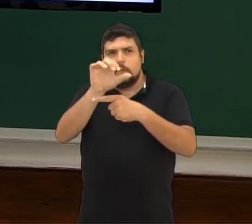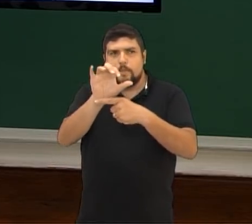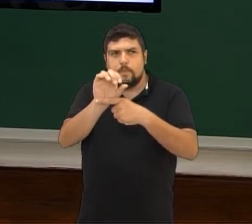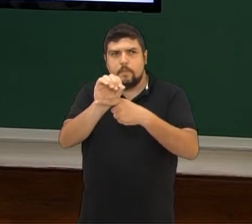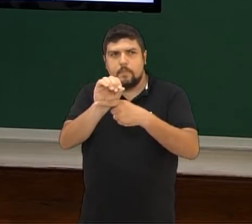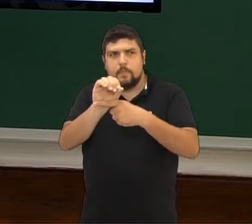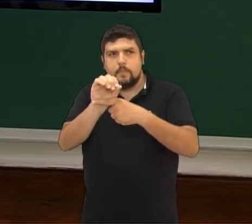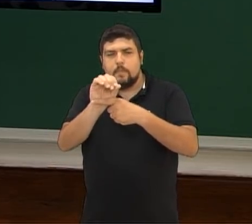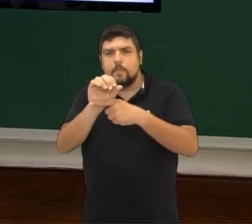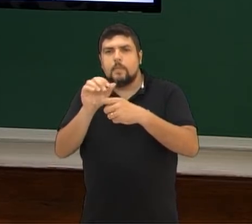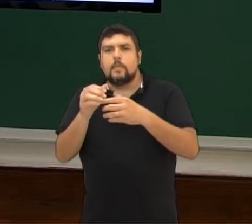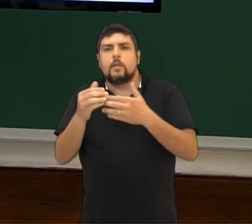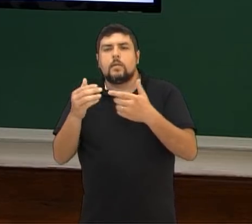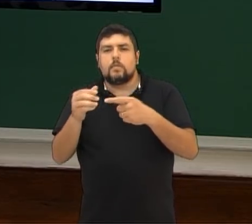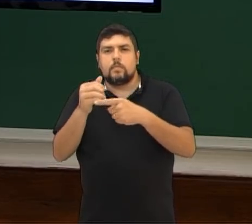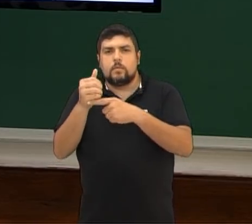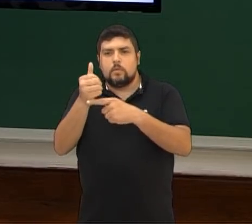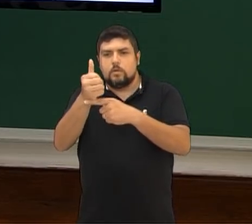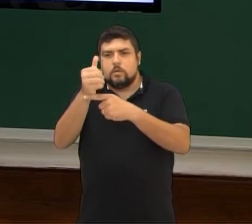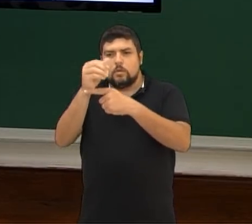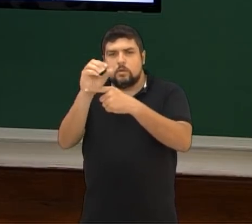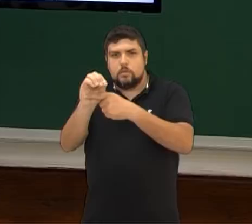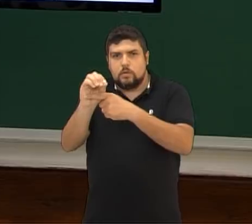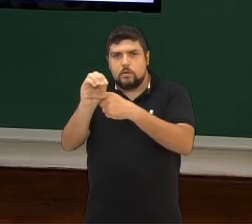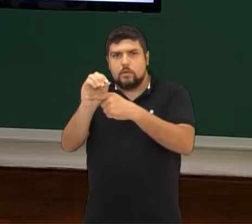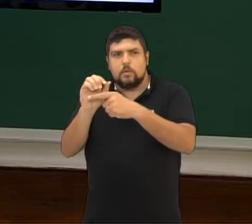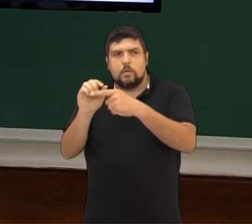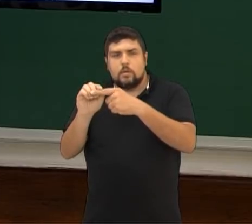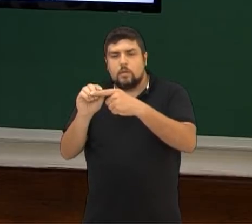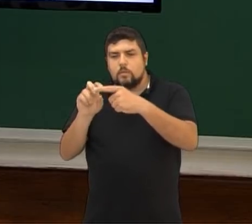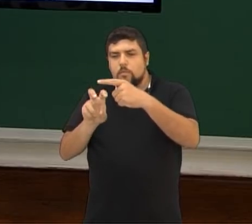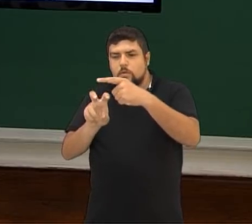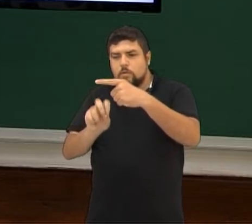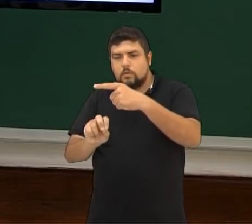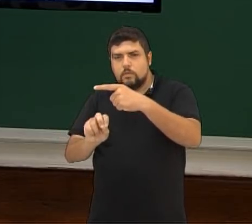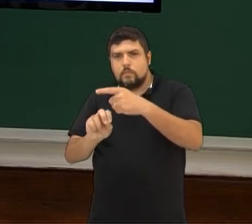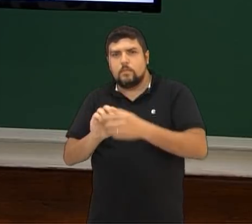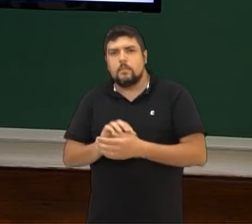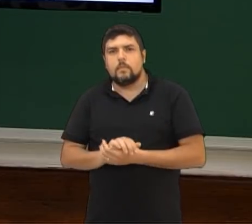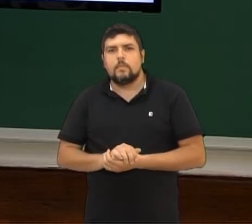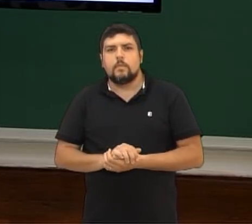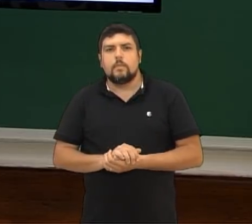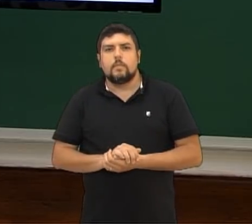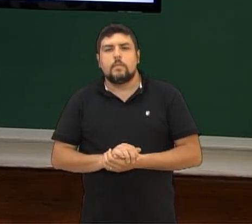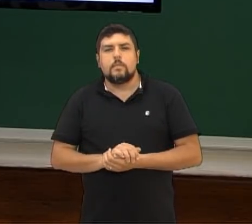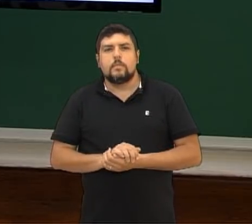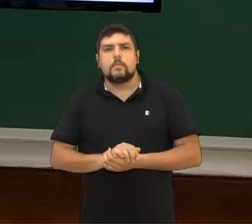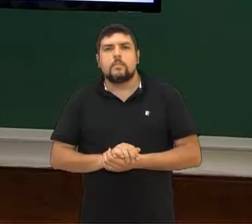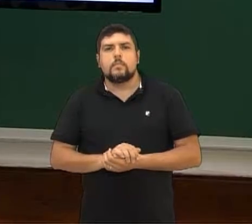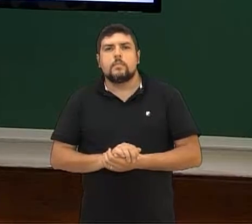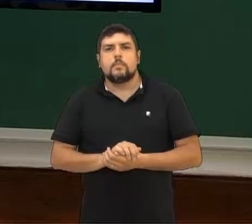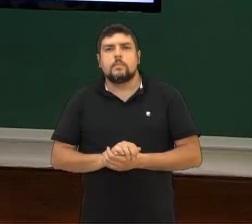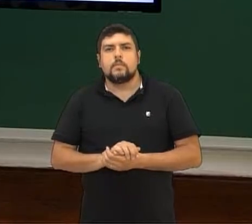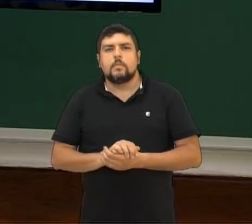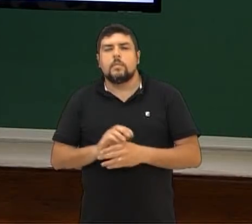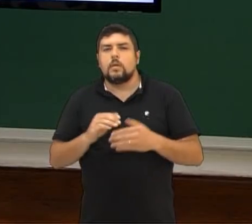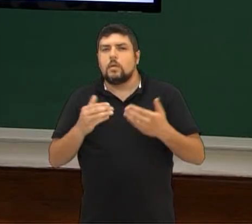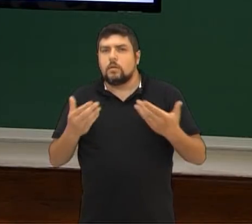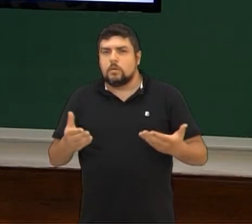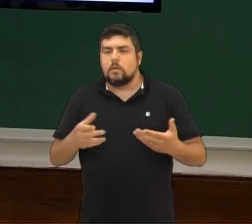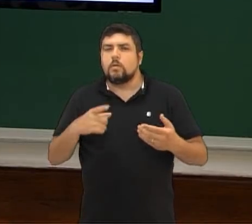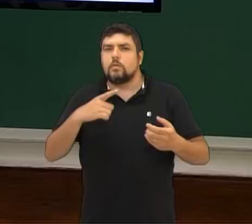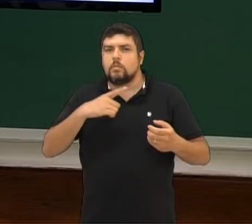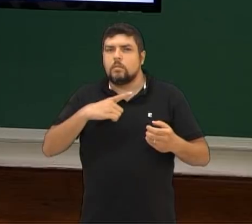5, e 10 ele vai transformar em 50. Então existe essa verificação